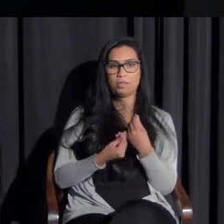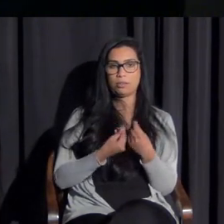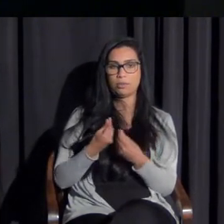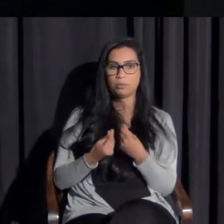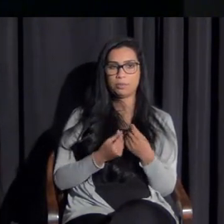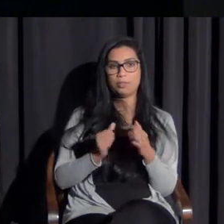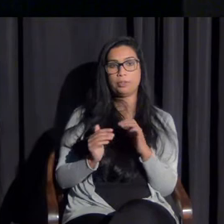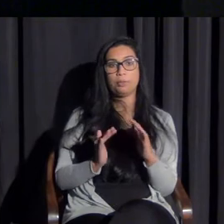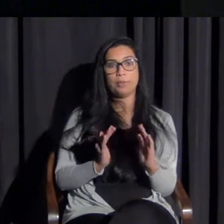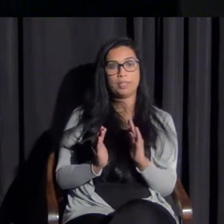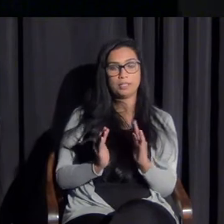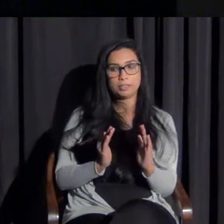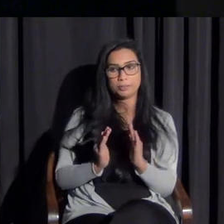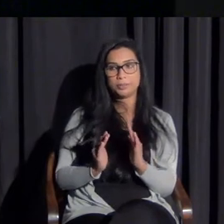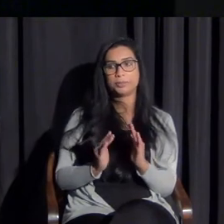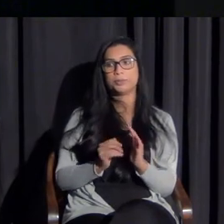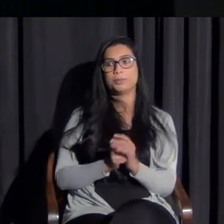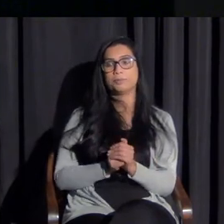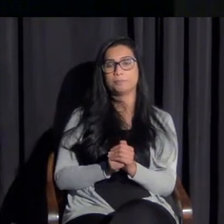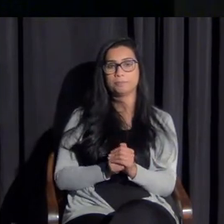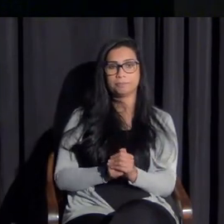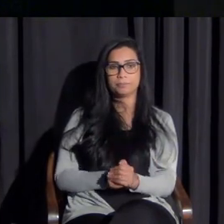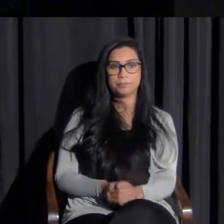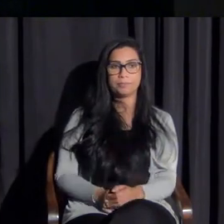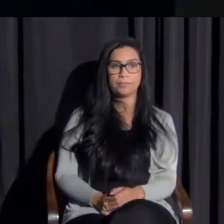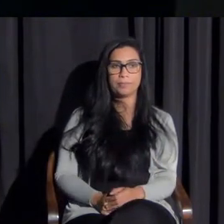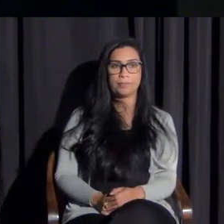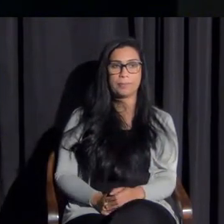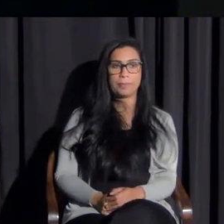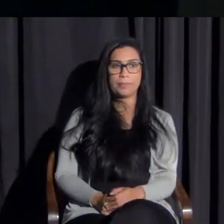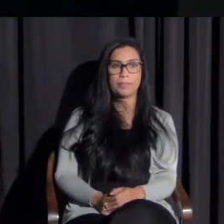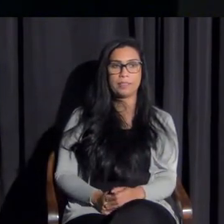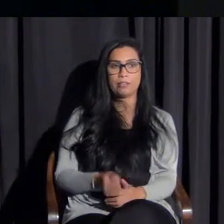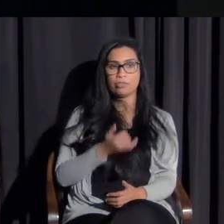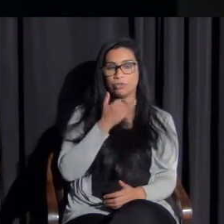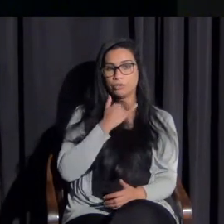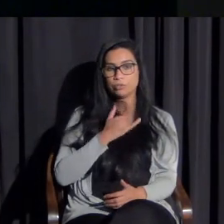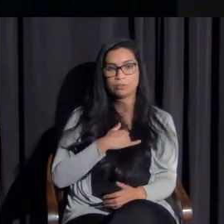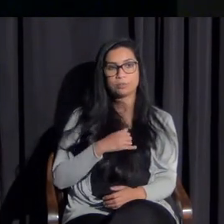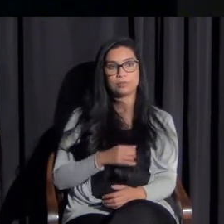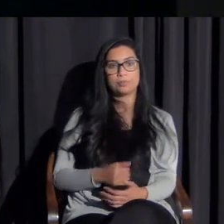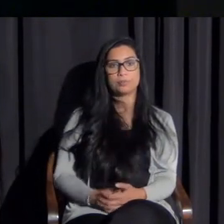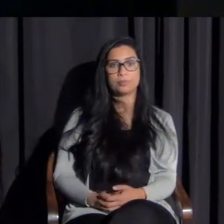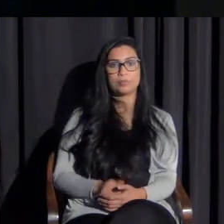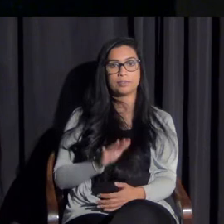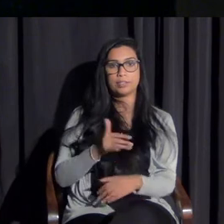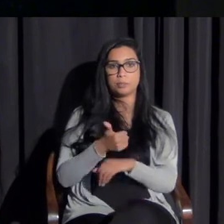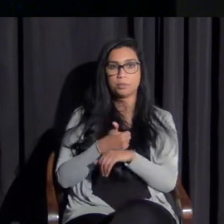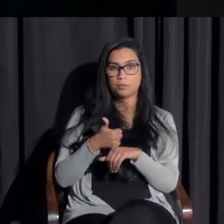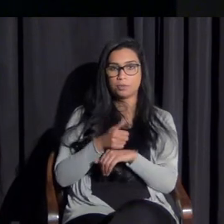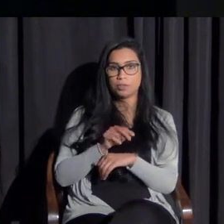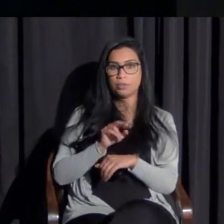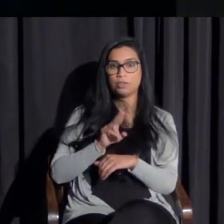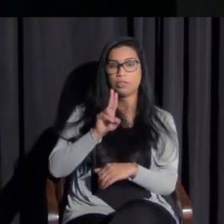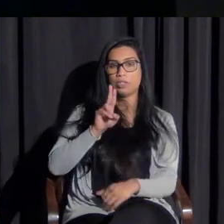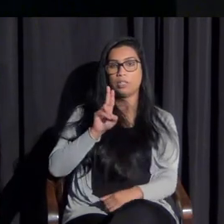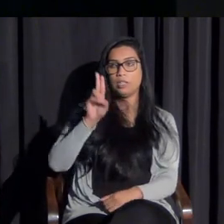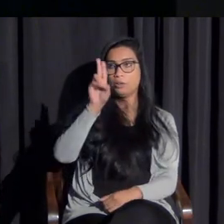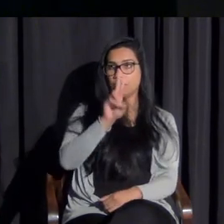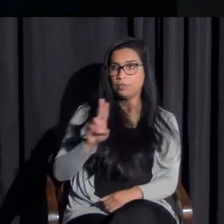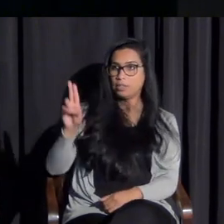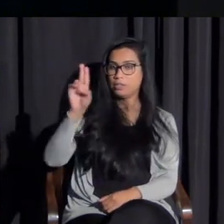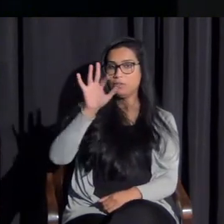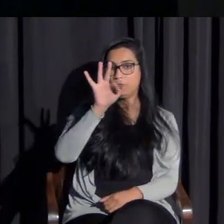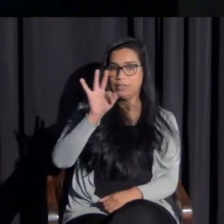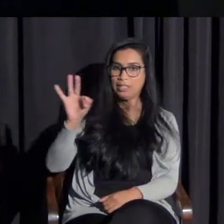Nesse momento também eu tenho, acho que eu acabei nem falando sobre isso, né, mas eu sou professor da Universidade Federal de Alagoas,